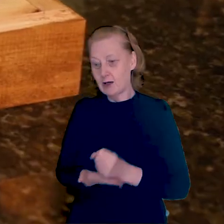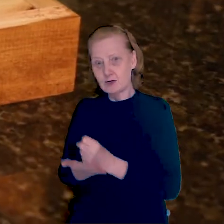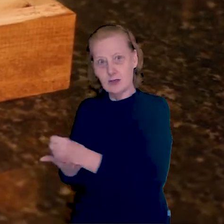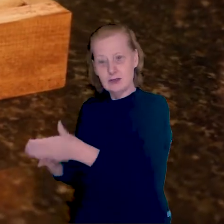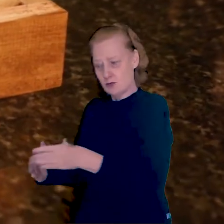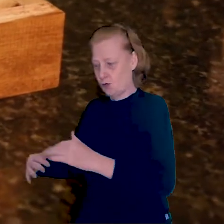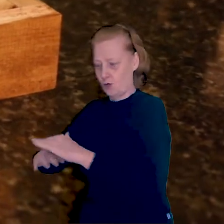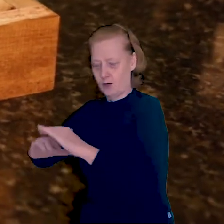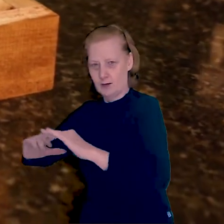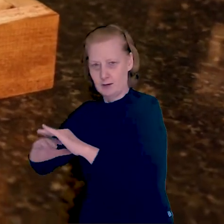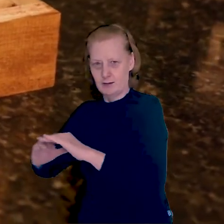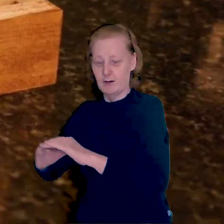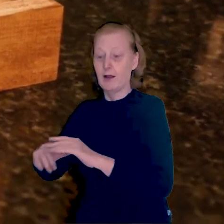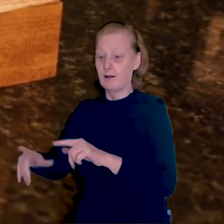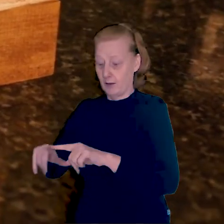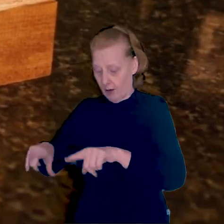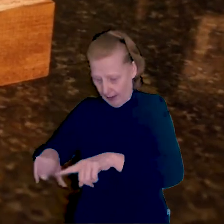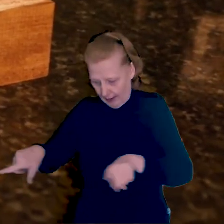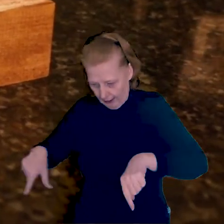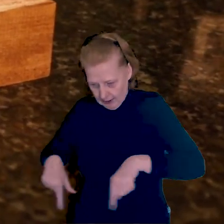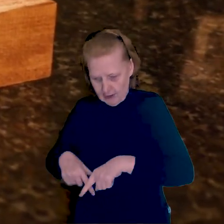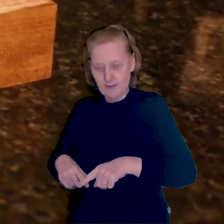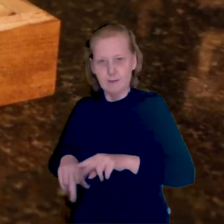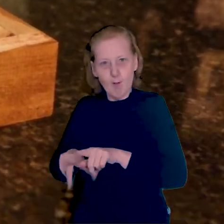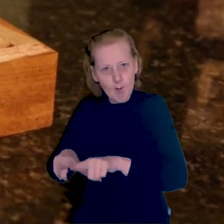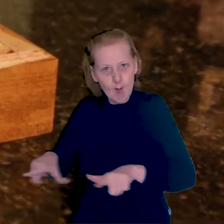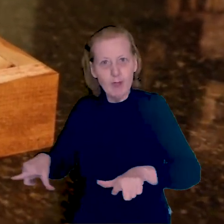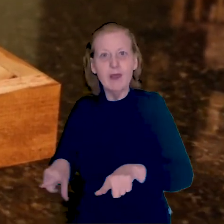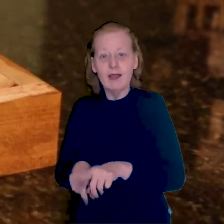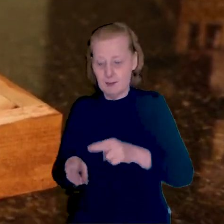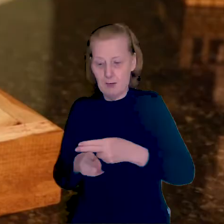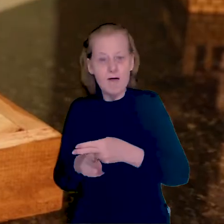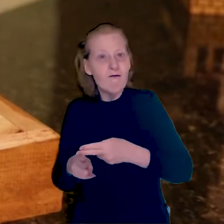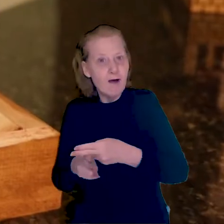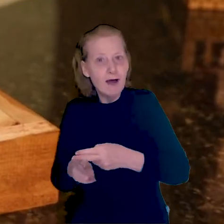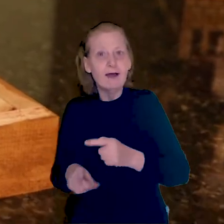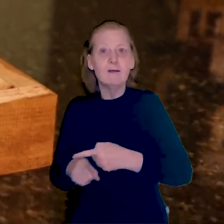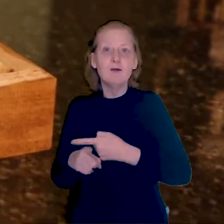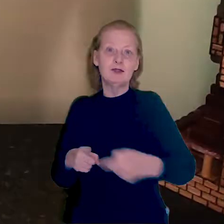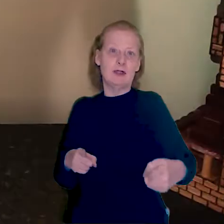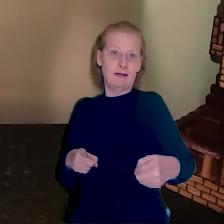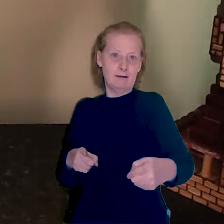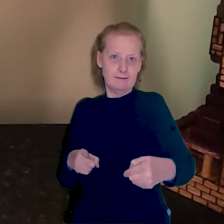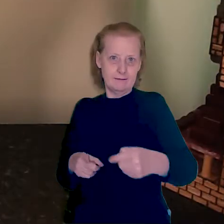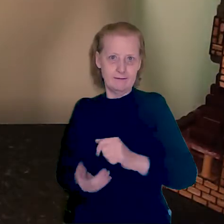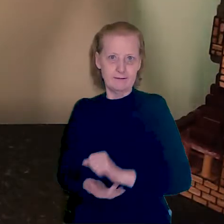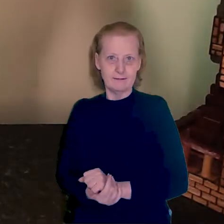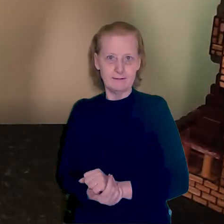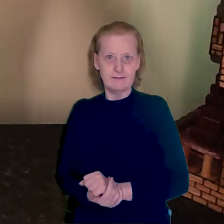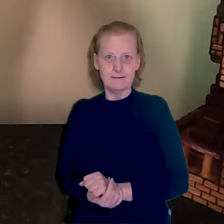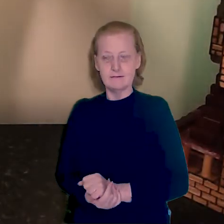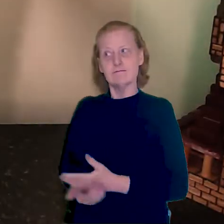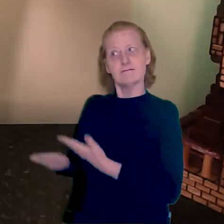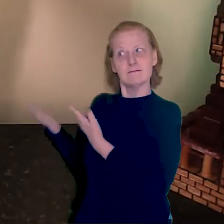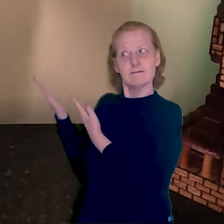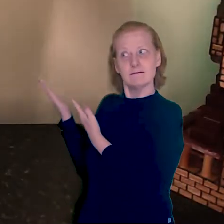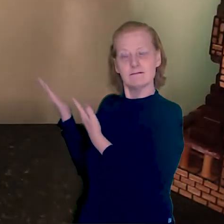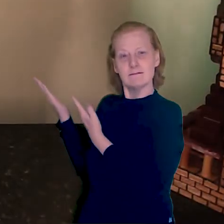para a caixa vai ser uma caixa vazia, tá? Uma faquinha e um estilete. Vamos começar